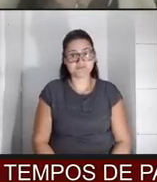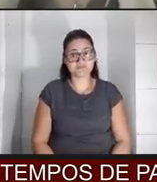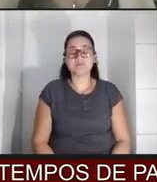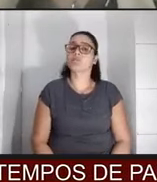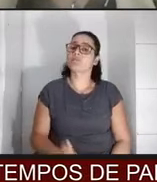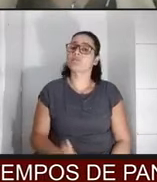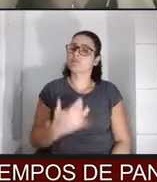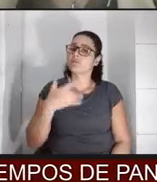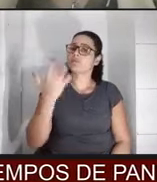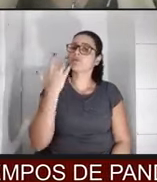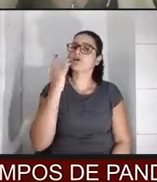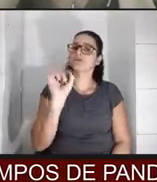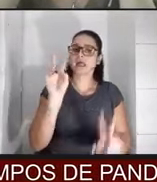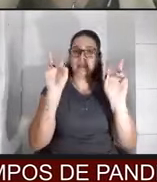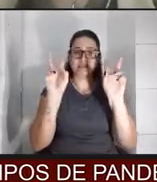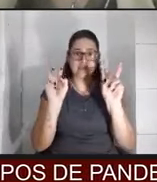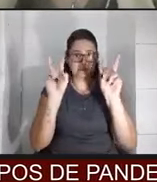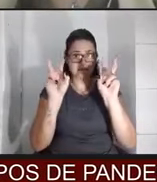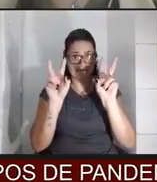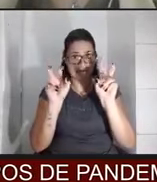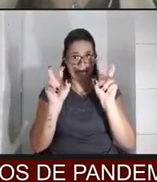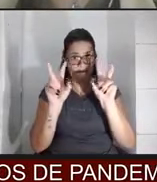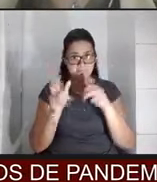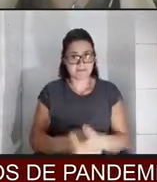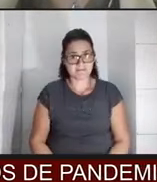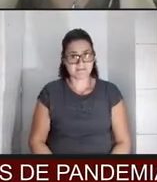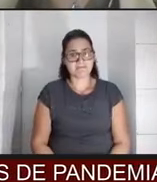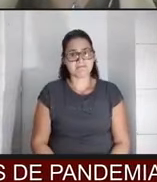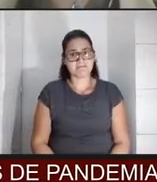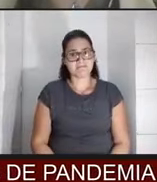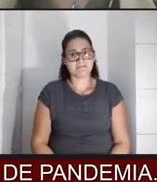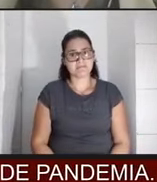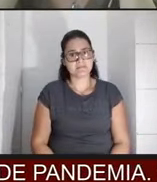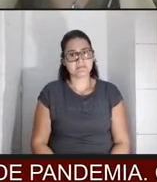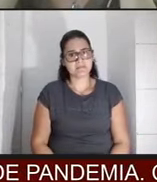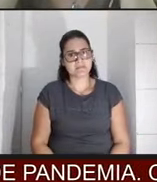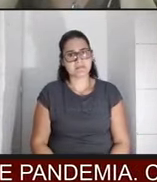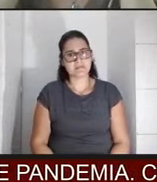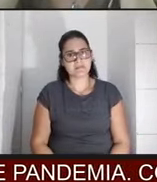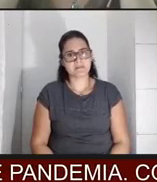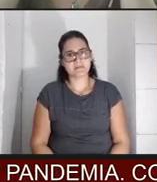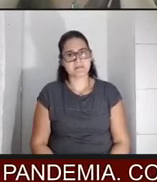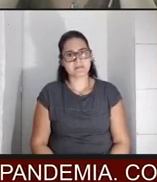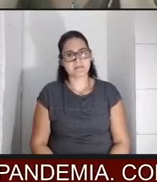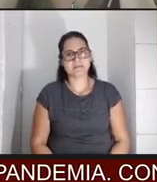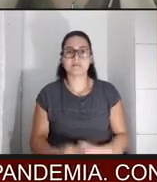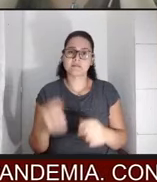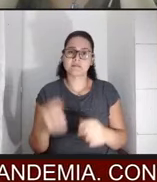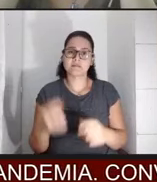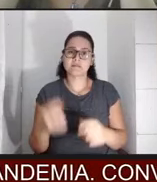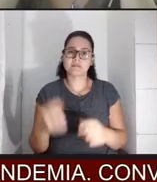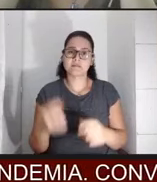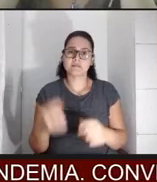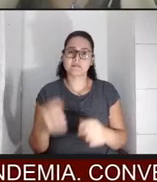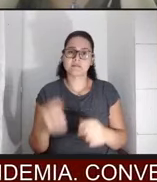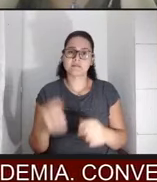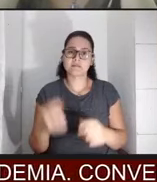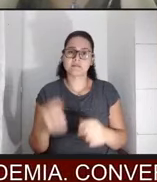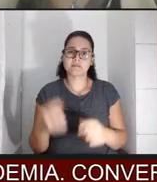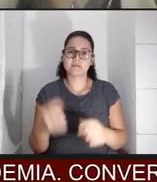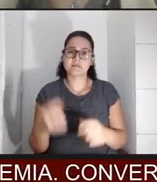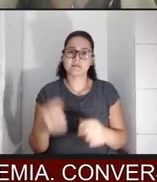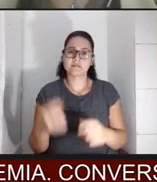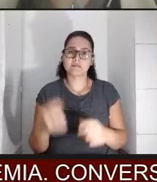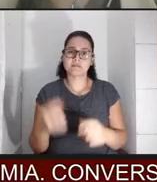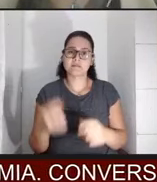é uma temática, Zé, me referindo a você, porque quem foi quem elaborou aí o questionamento, é